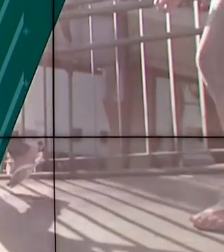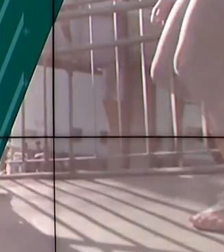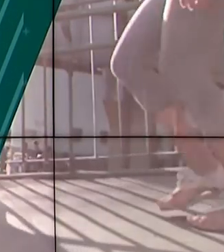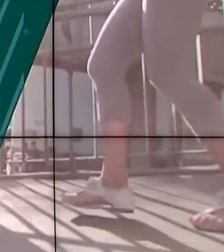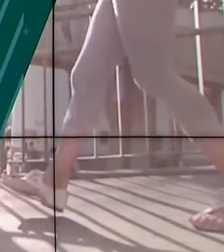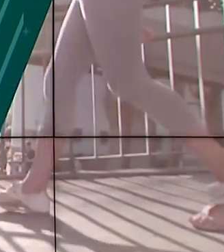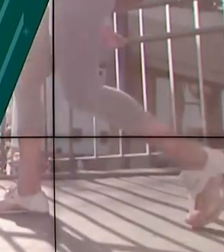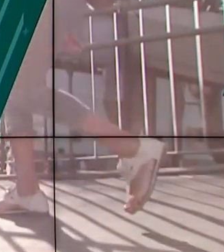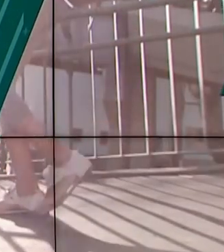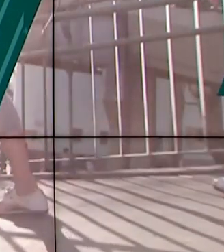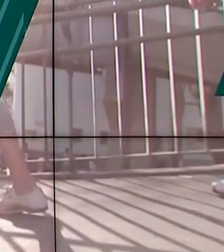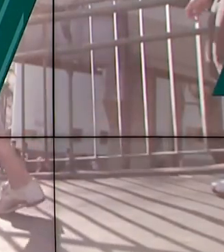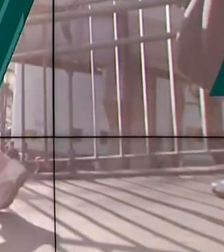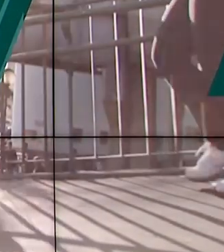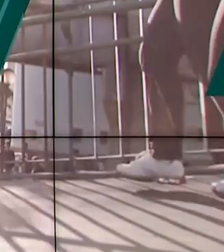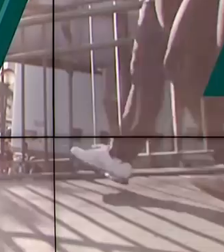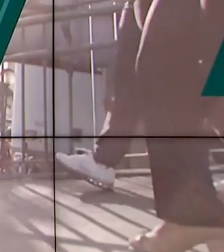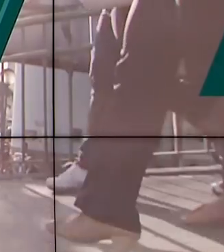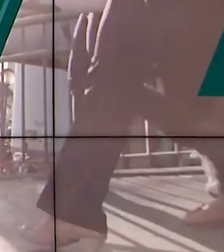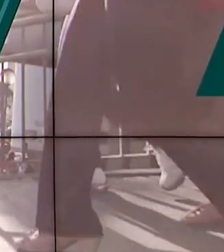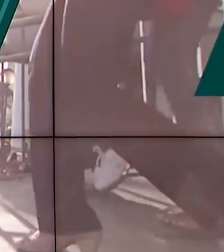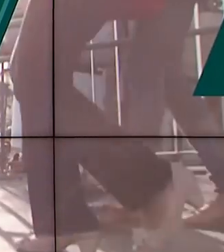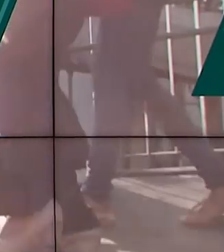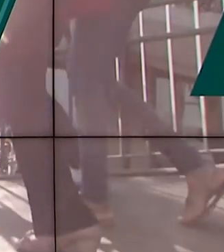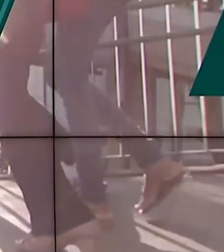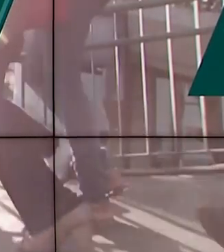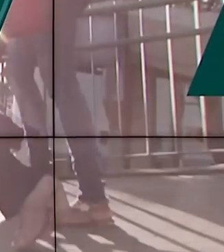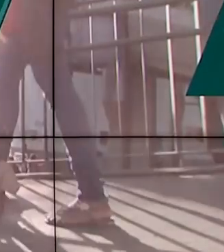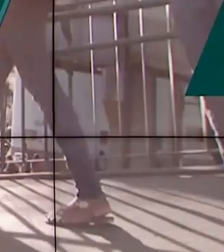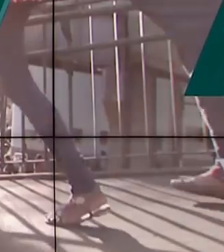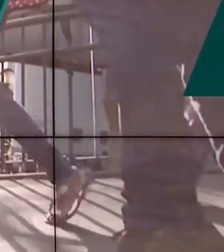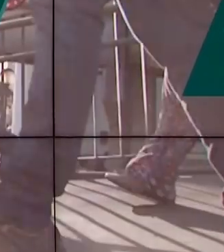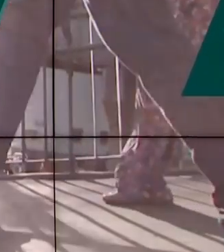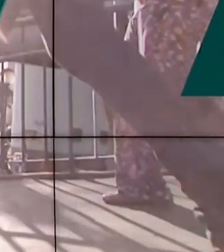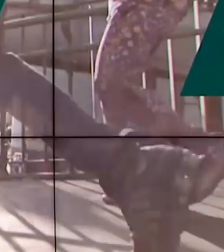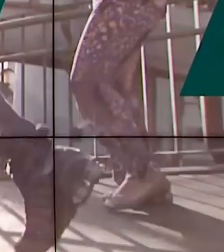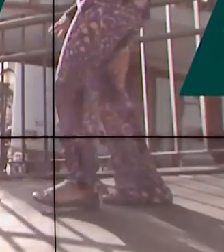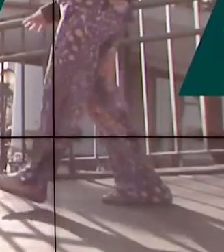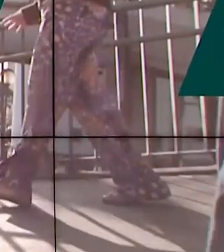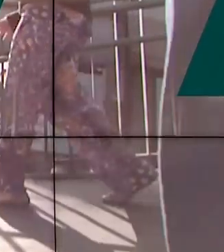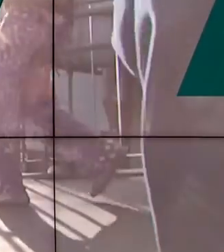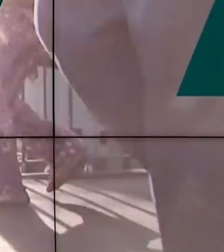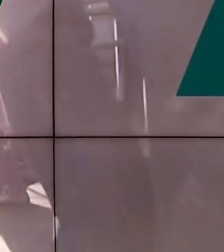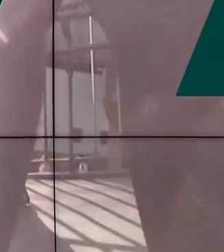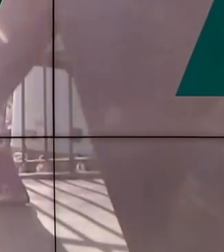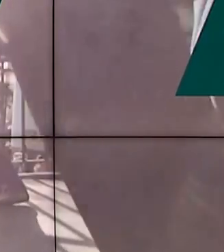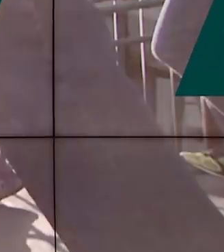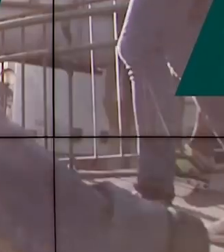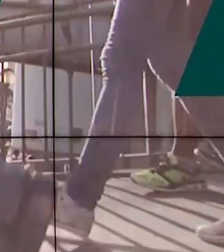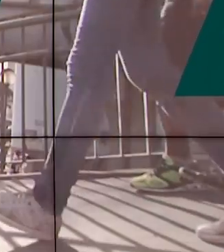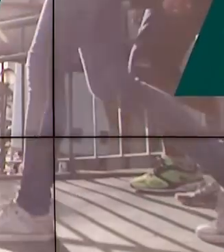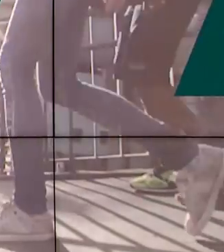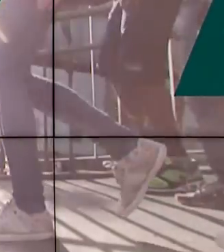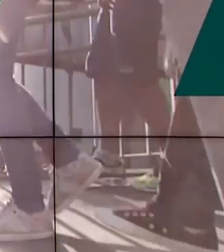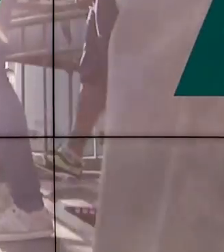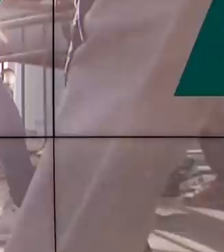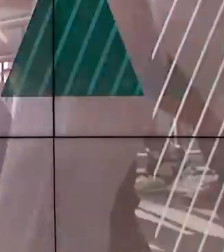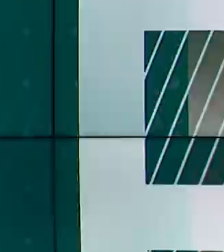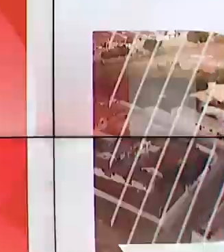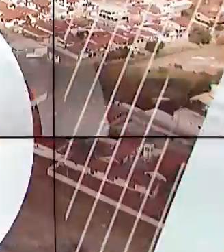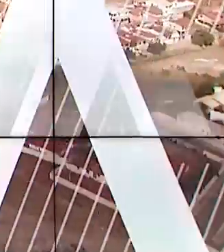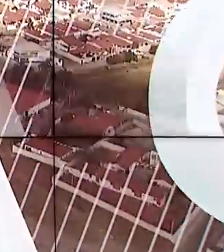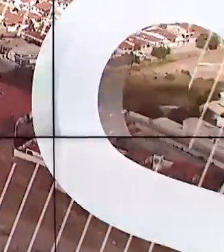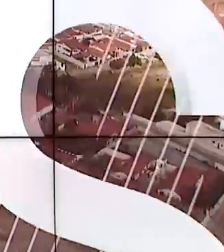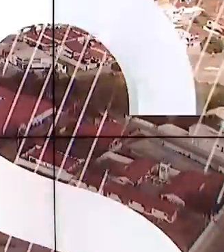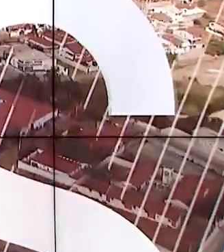de formatura de diplomatas do instituto rio branco turma 2017 e 2019 a solenidade também